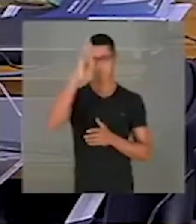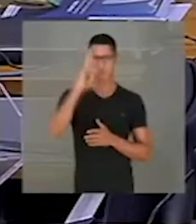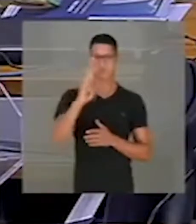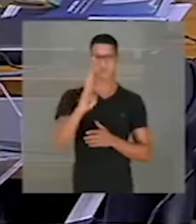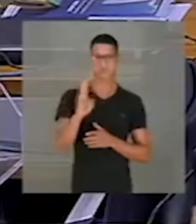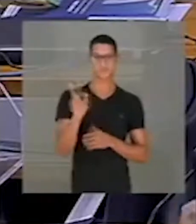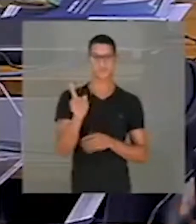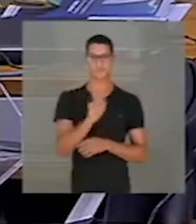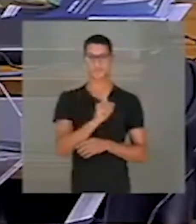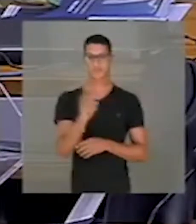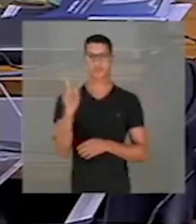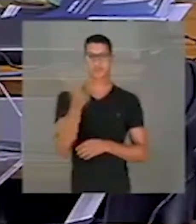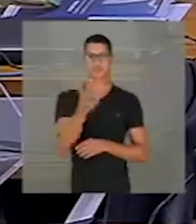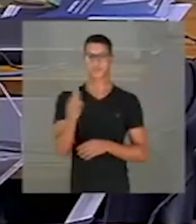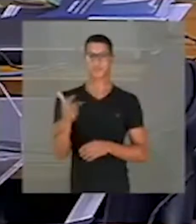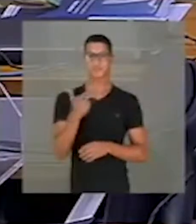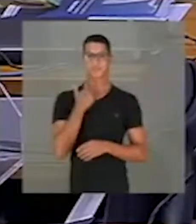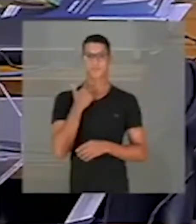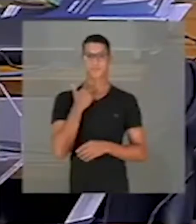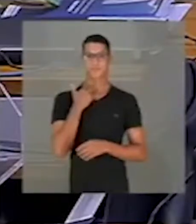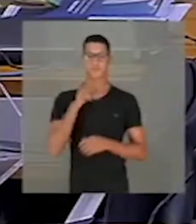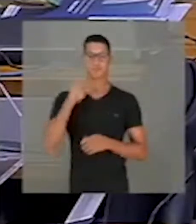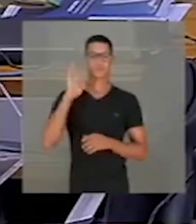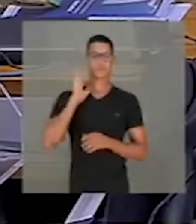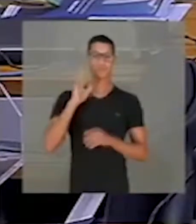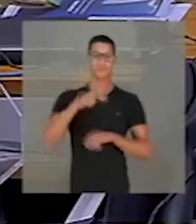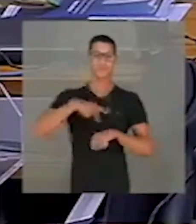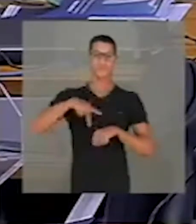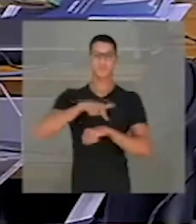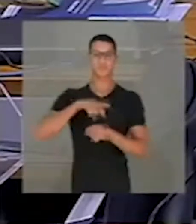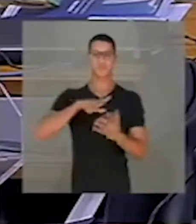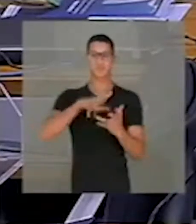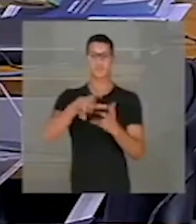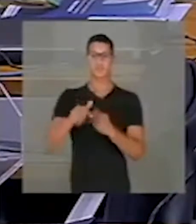não ouvidemos que o país e o mundo viveram,